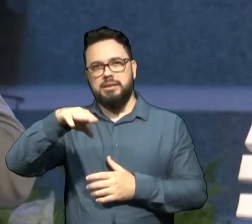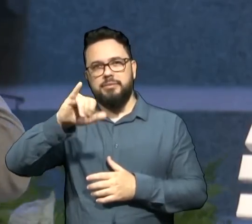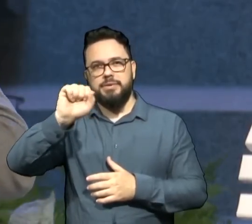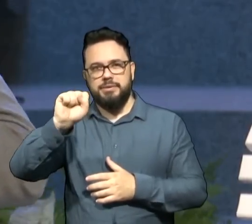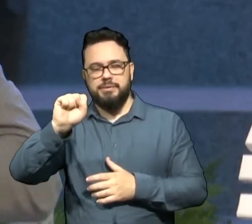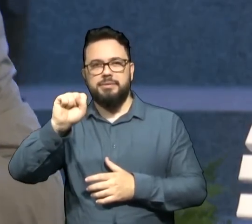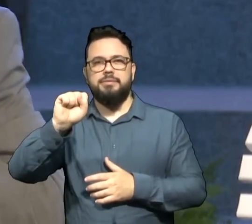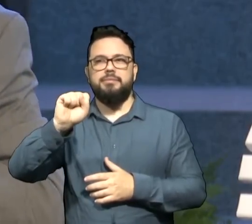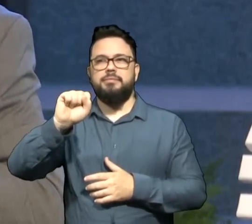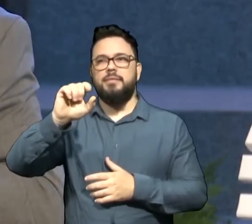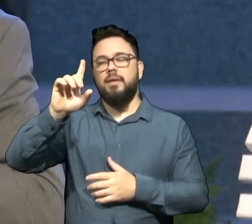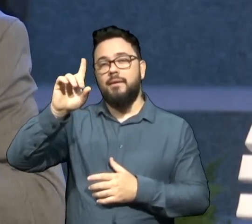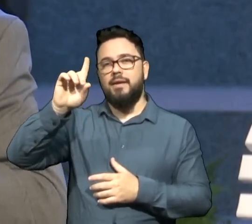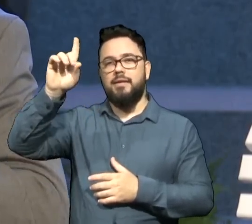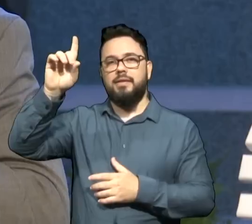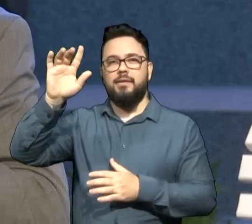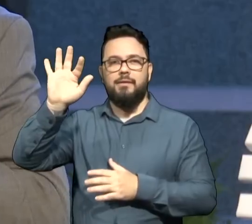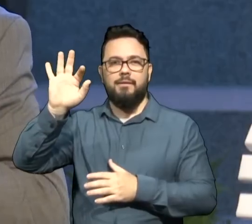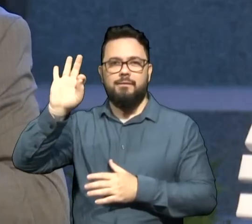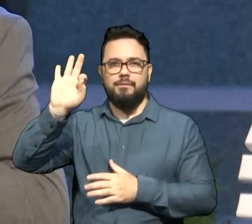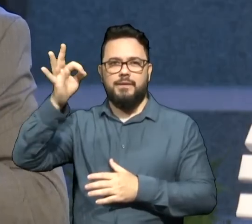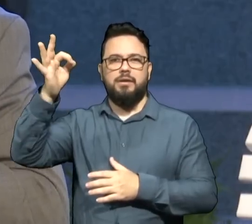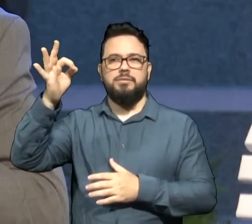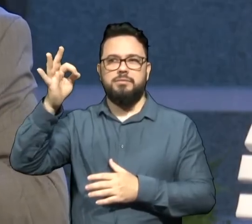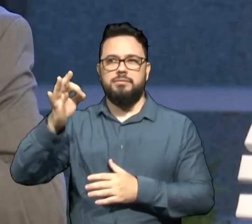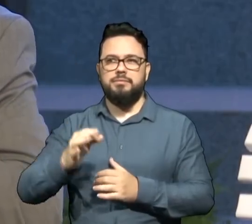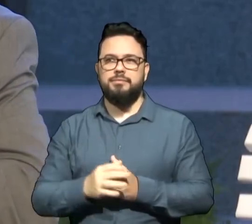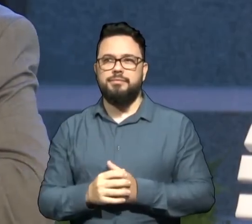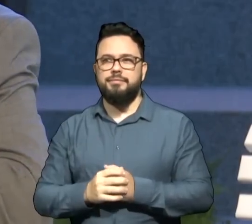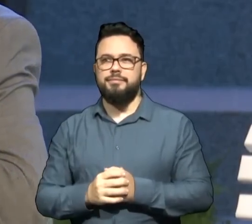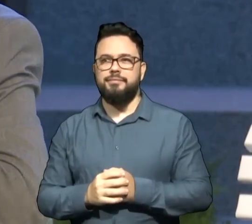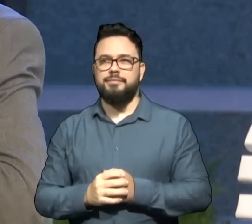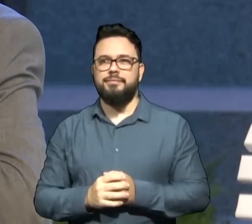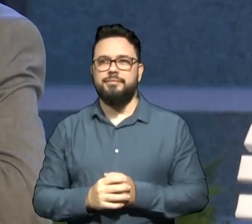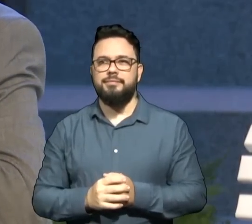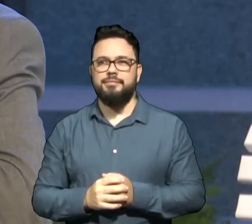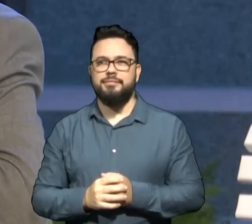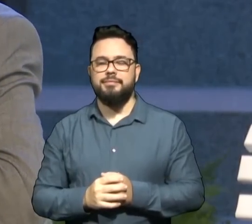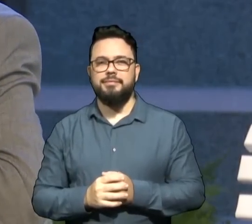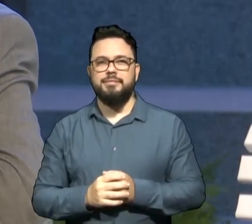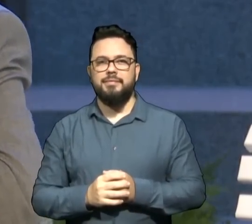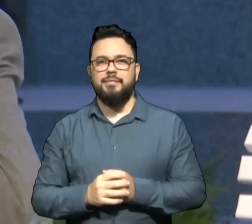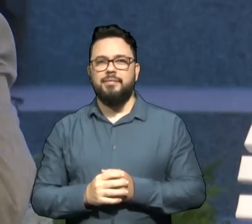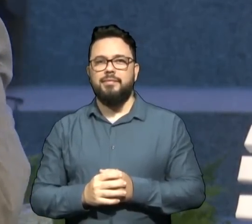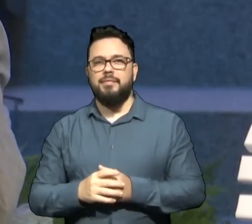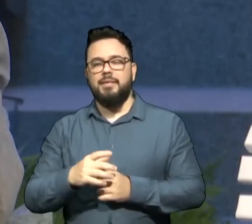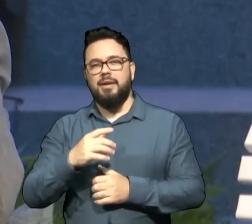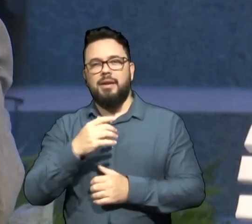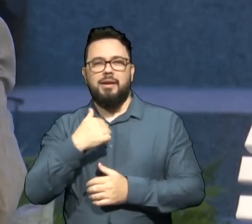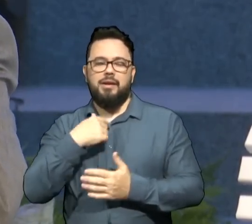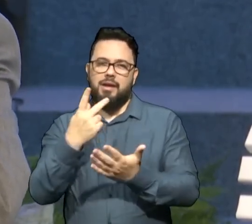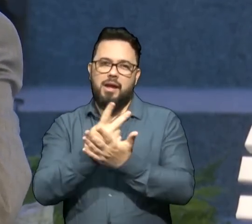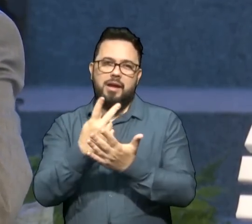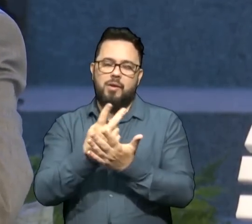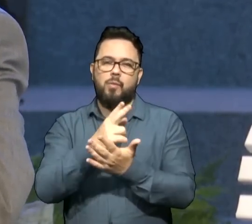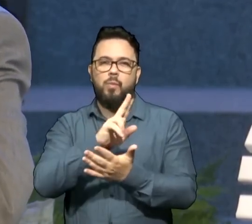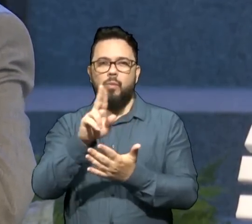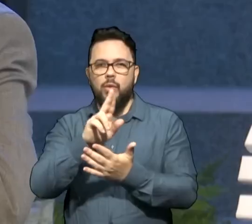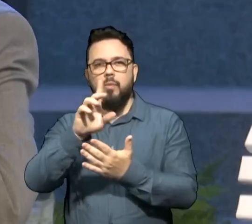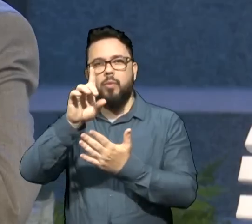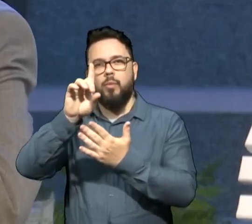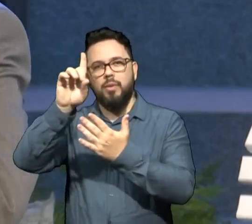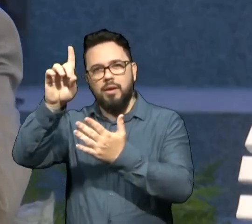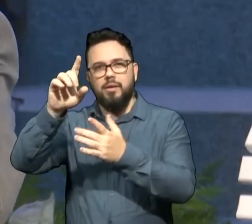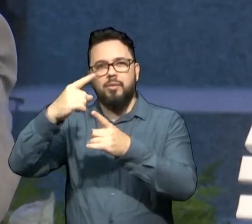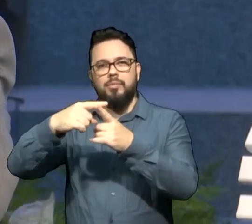olho o o ato falho aqui não é demet esqueçam o demes demes era a deusa dos cereais onde vha a tanto é que em latim chamavam